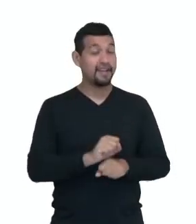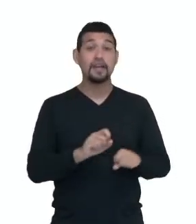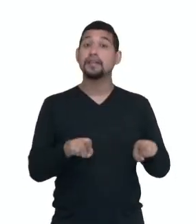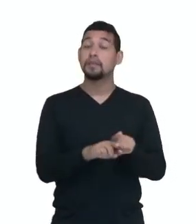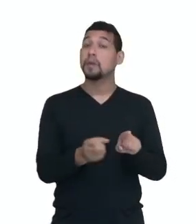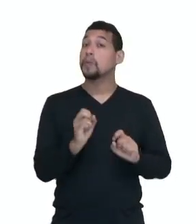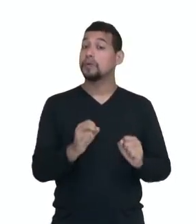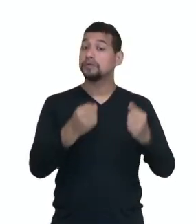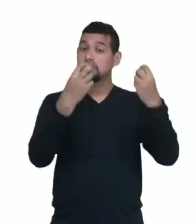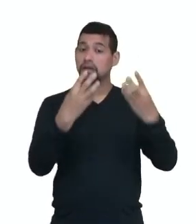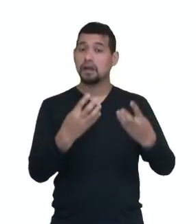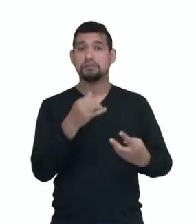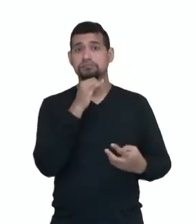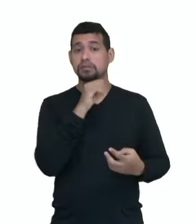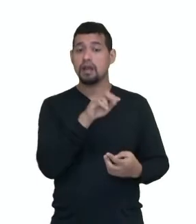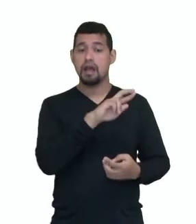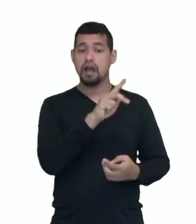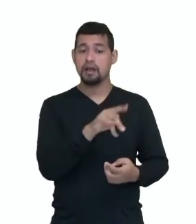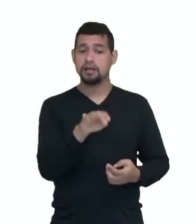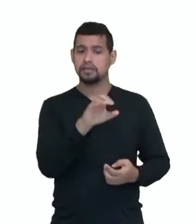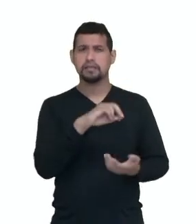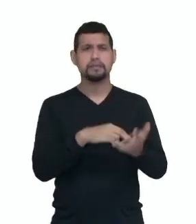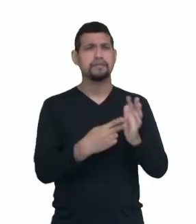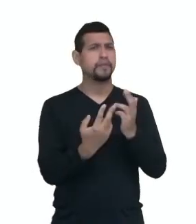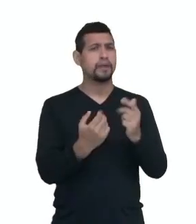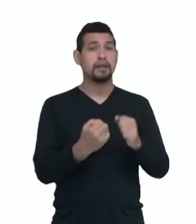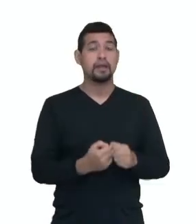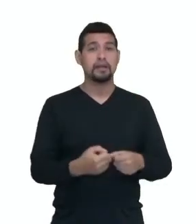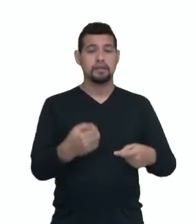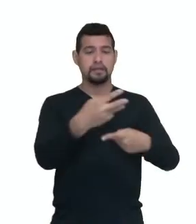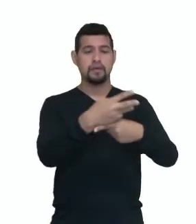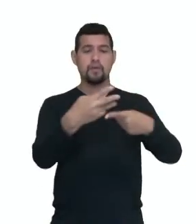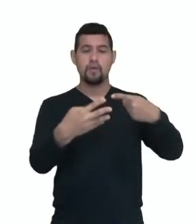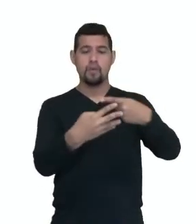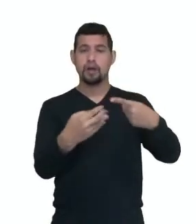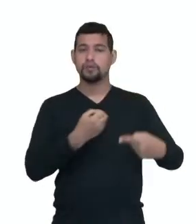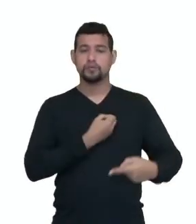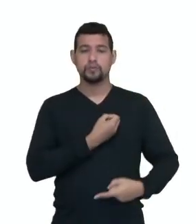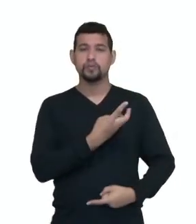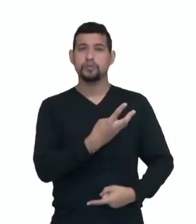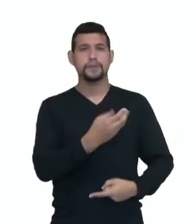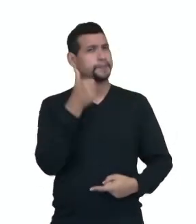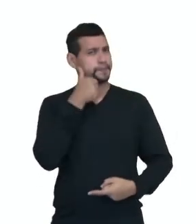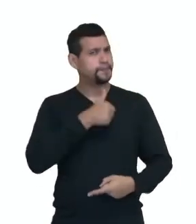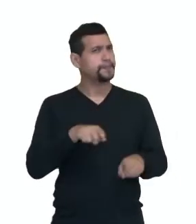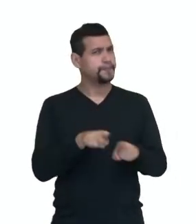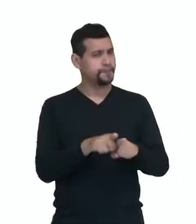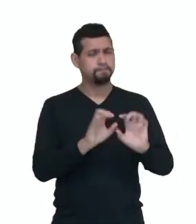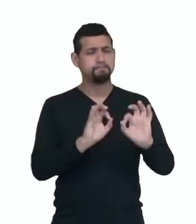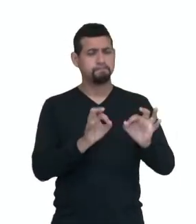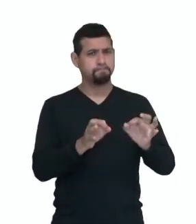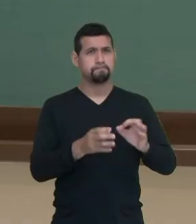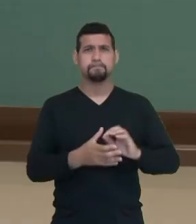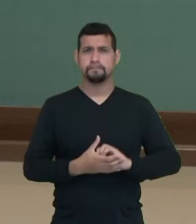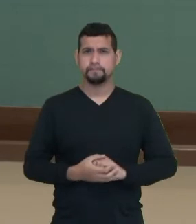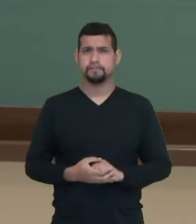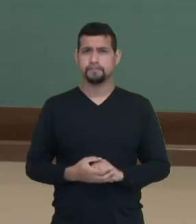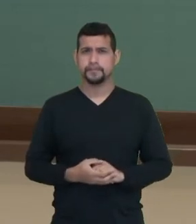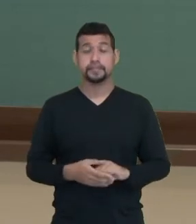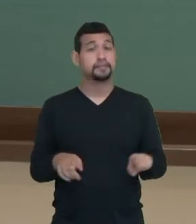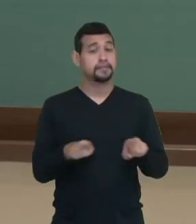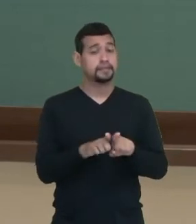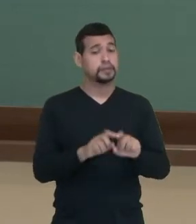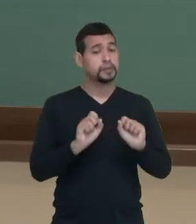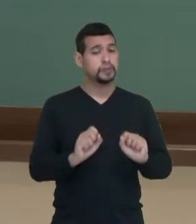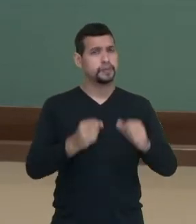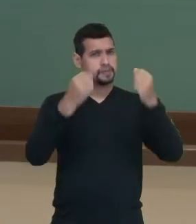dizer ainda que essa razão corresponde a 3/4 do número de meninas, também está correto, tá? E posso